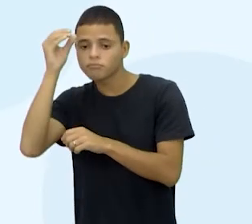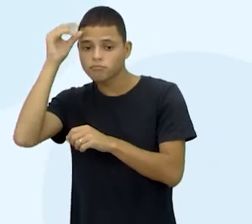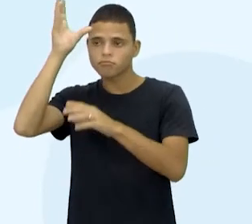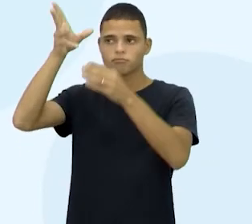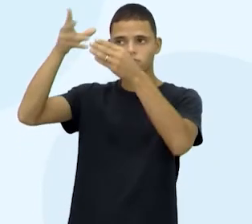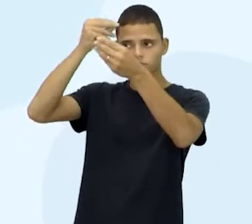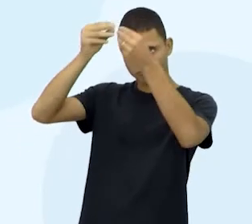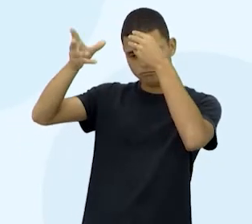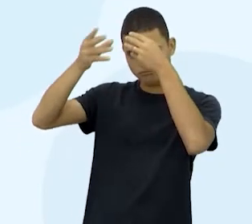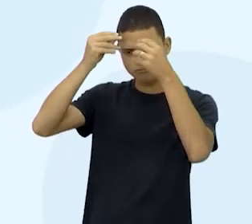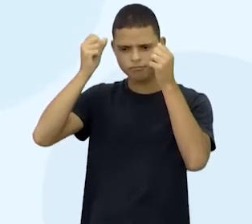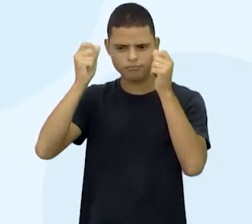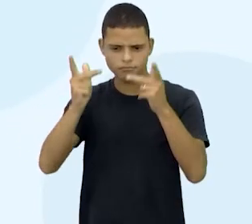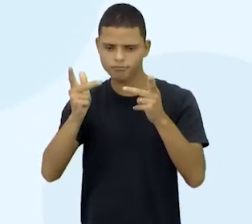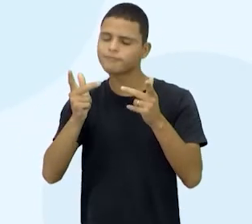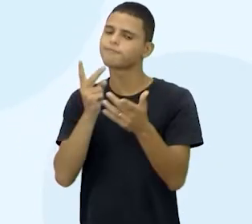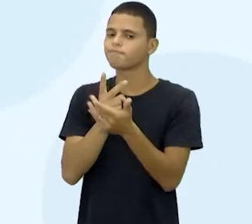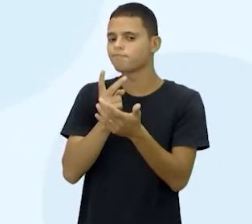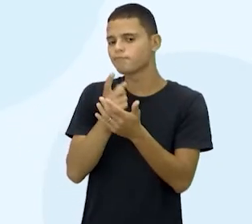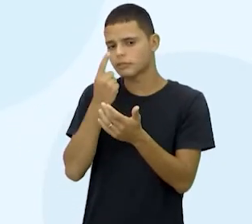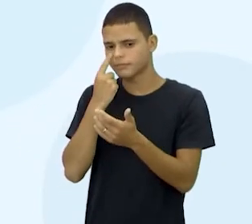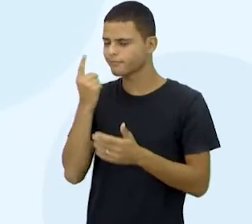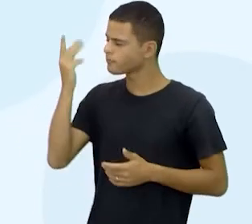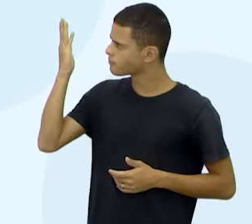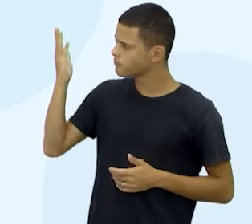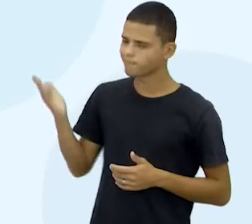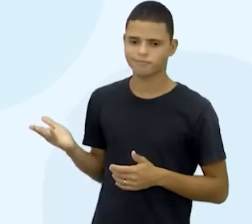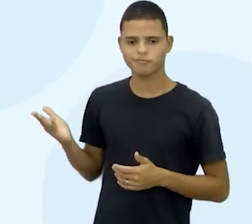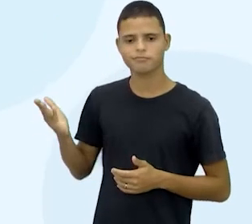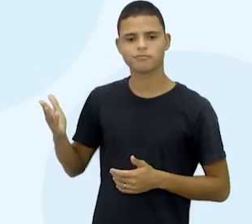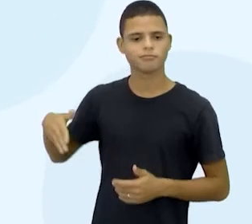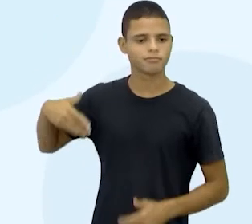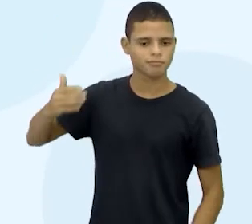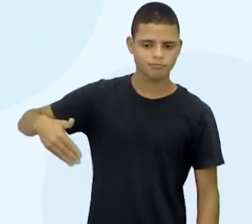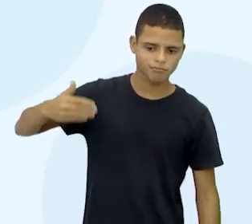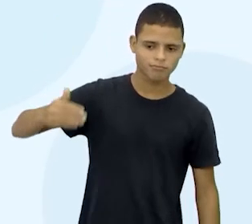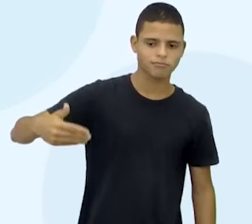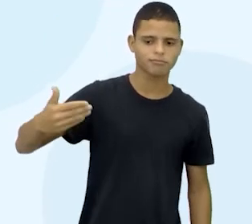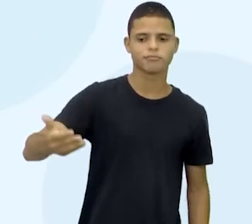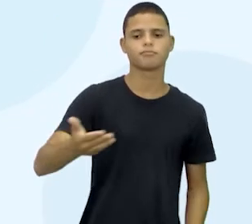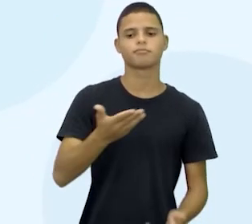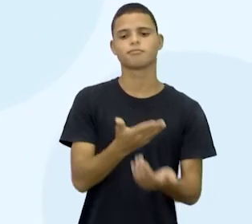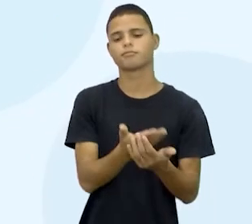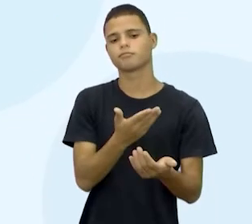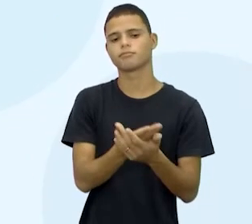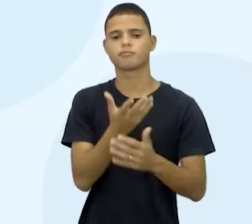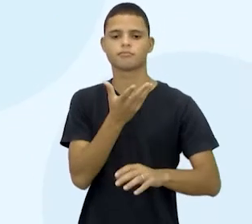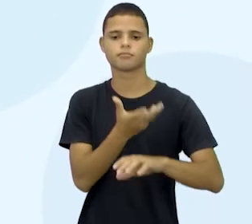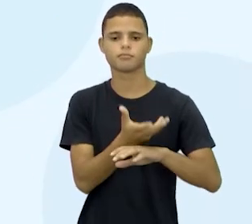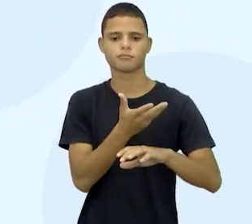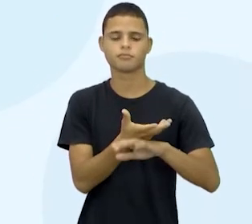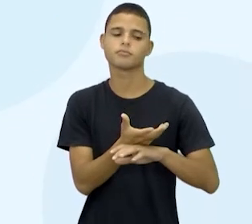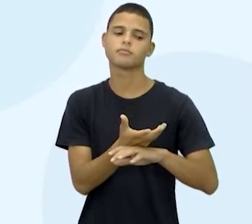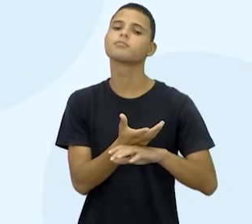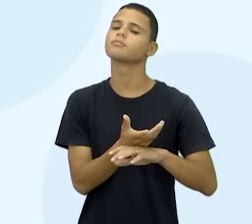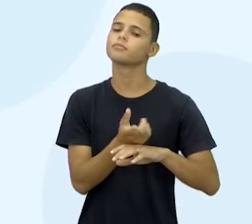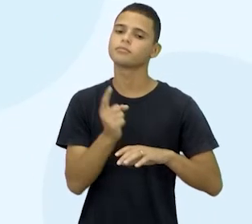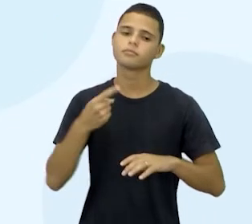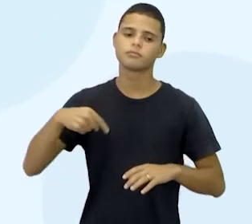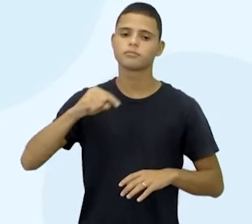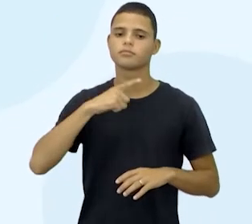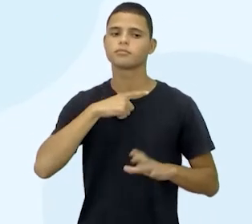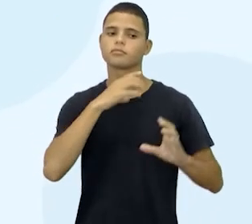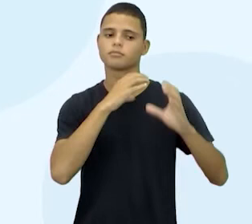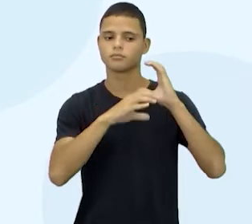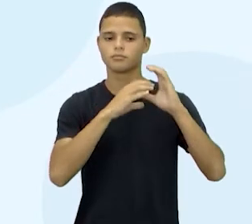pesquisa. Então, sempre nós teremos essas perguntas norteadoras durante todas as aulas do nosso componente e teremos a comunicação